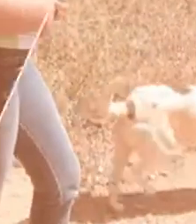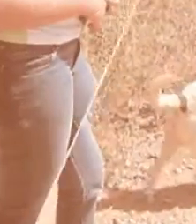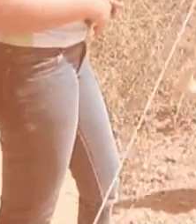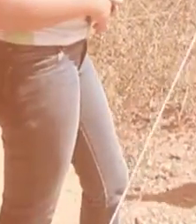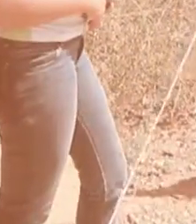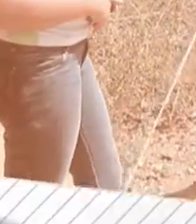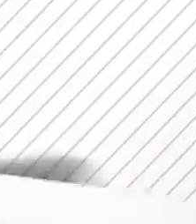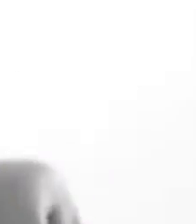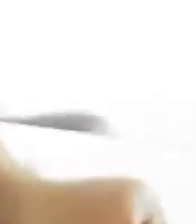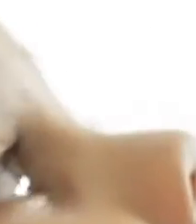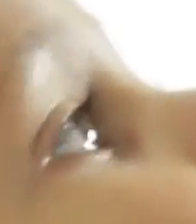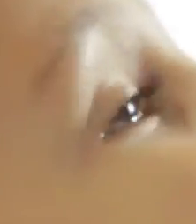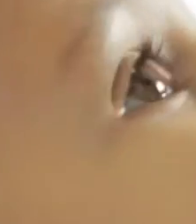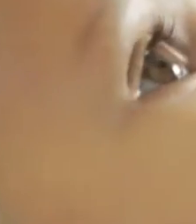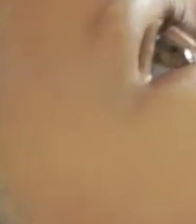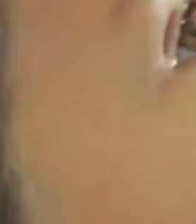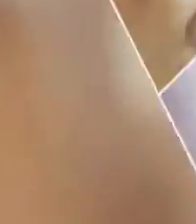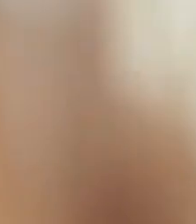Música